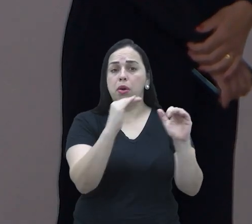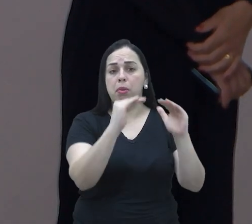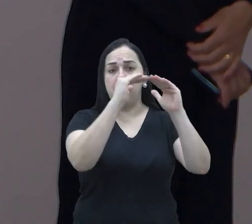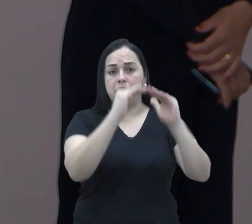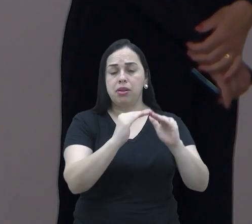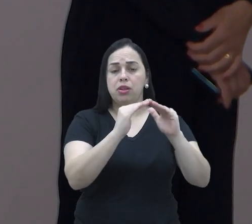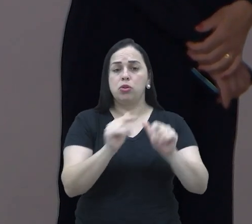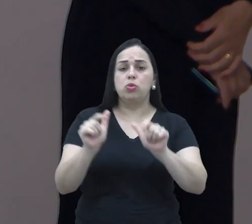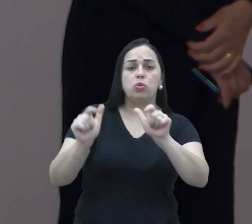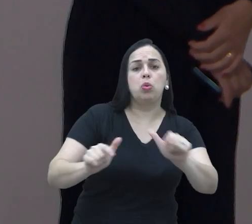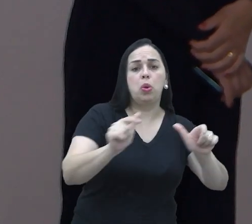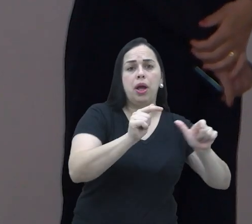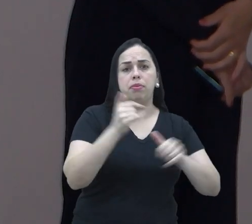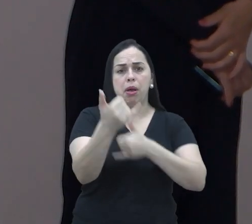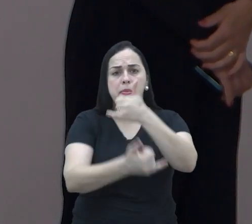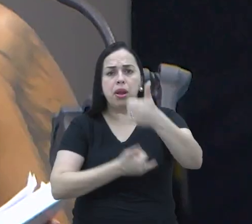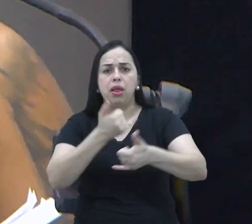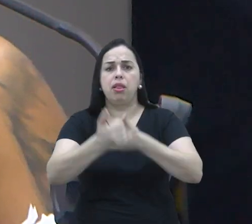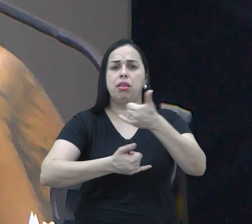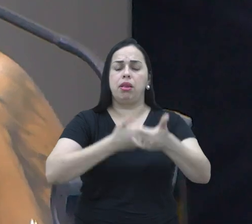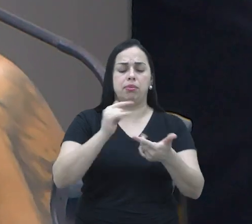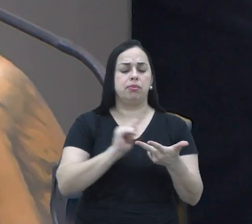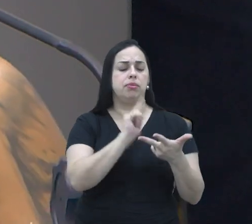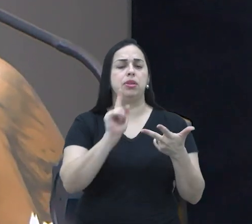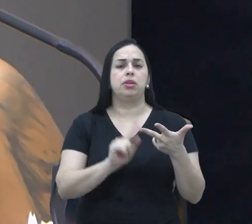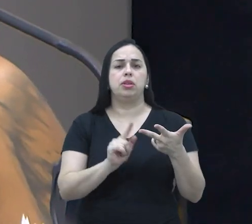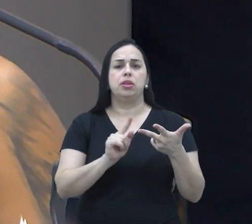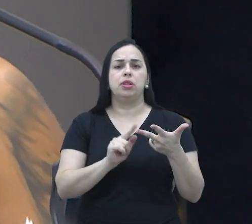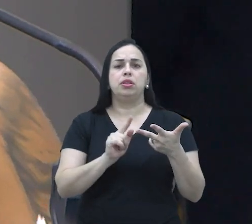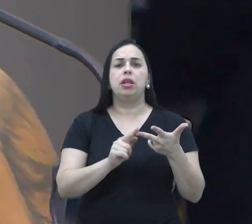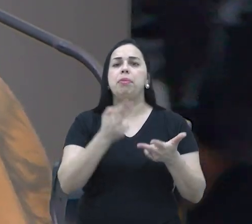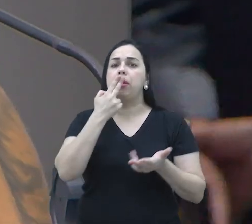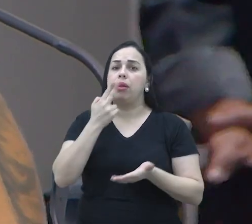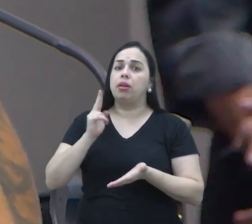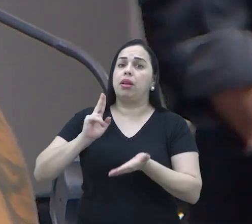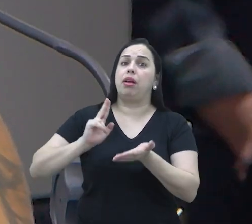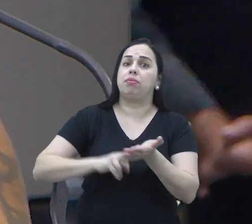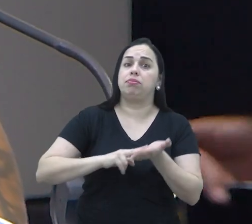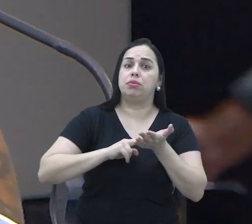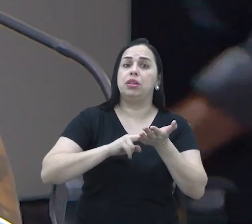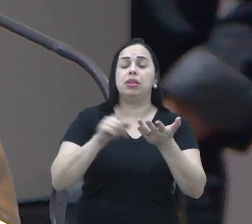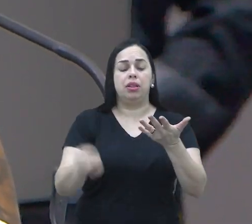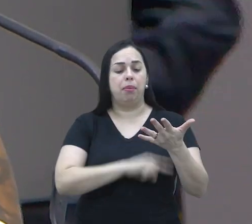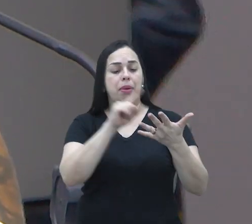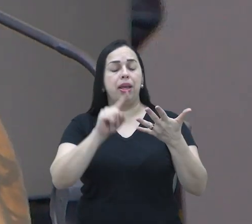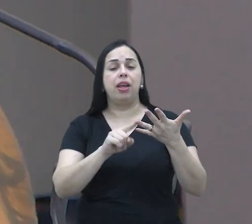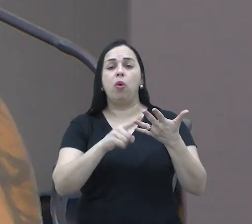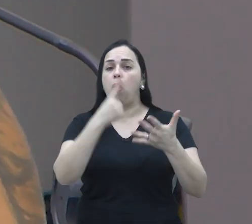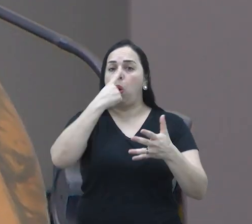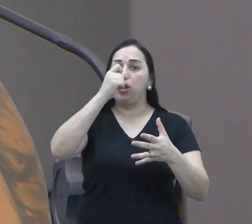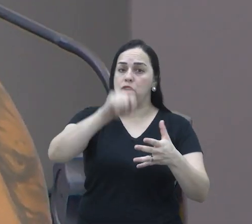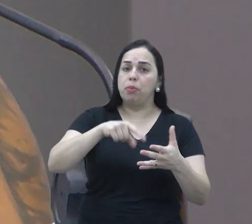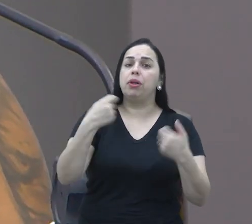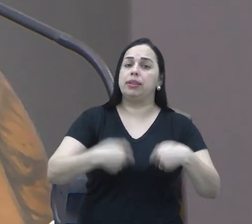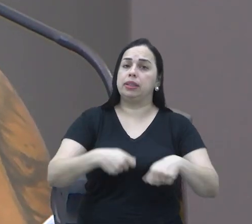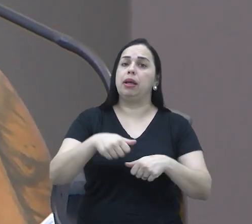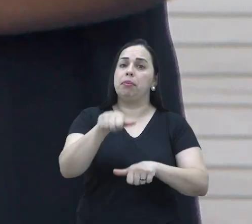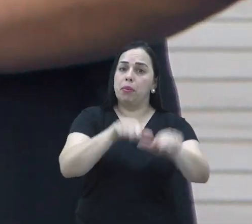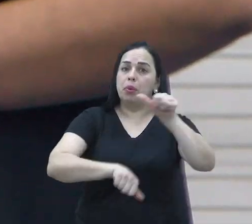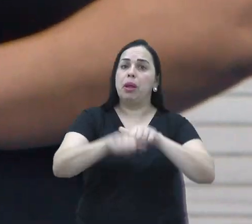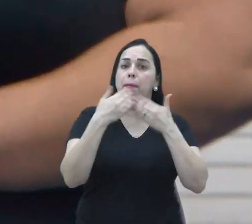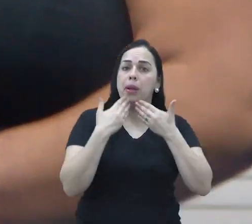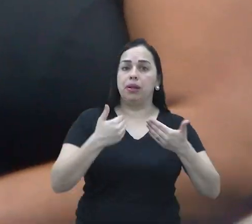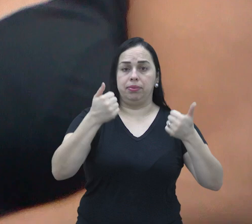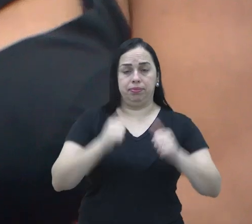escola e áreas de lazer no bairro. Melhoras no serviço de correspondência e entrega de lixo também foram citados.